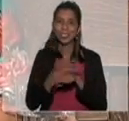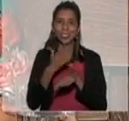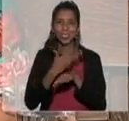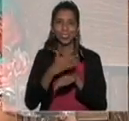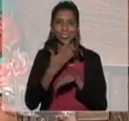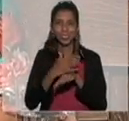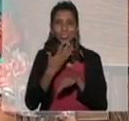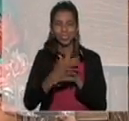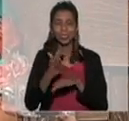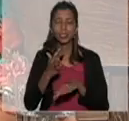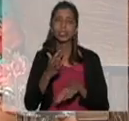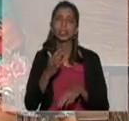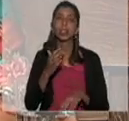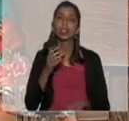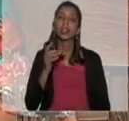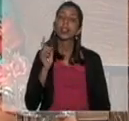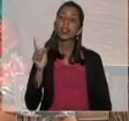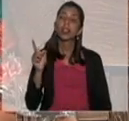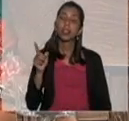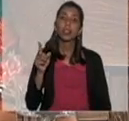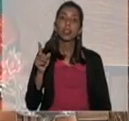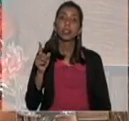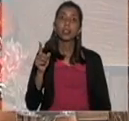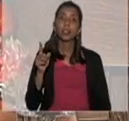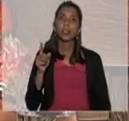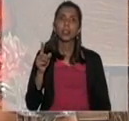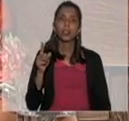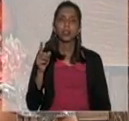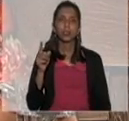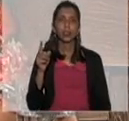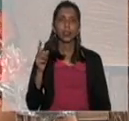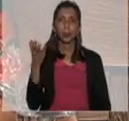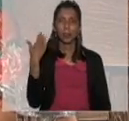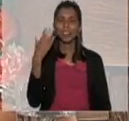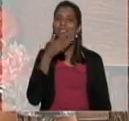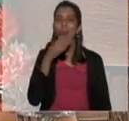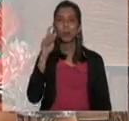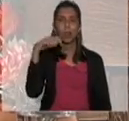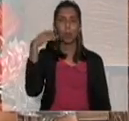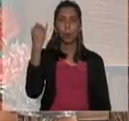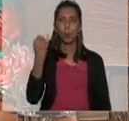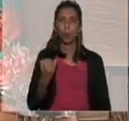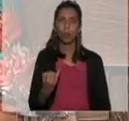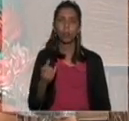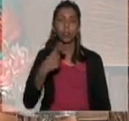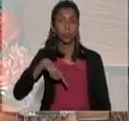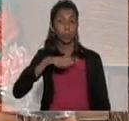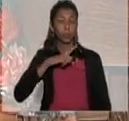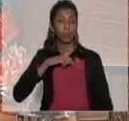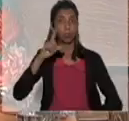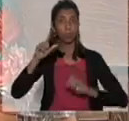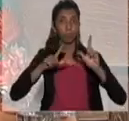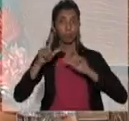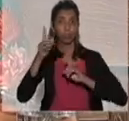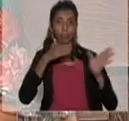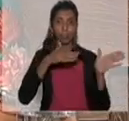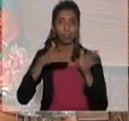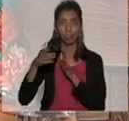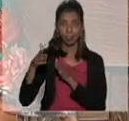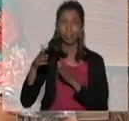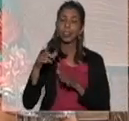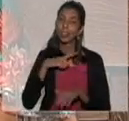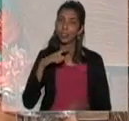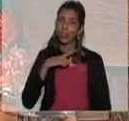a gente estava ensaiando o Brasil da censura abertura e Marília super magrinha o nanin na época mas grimo nós tínhamos um quadro que eram as